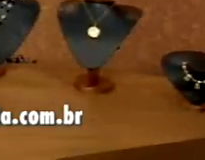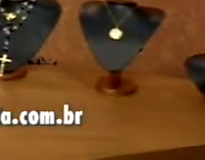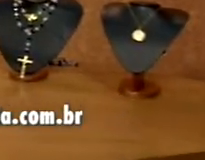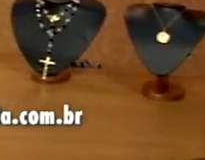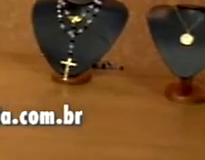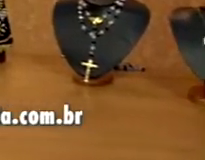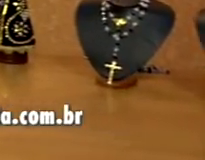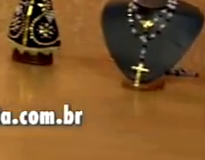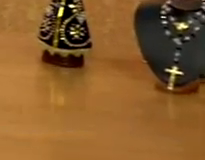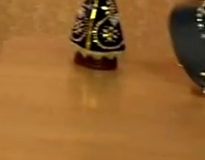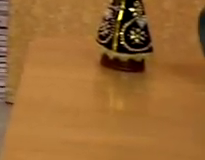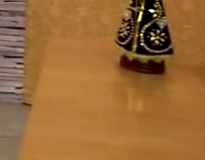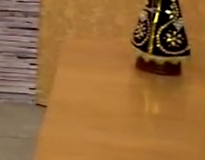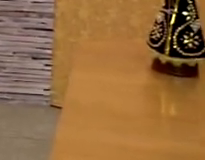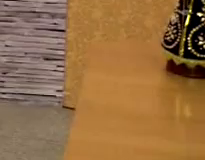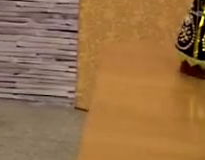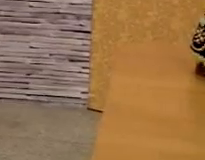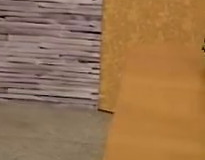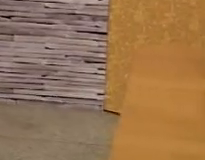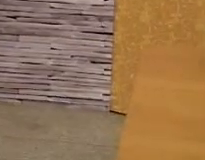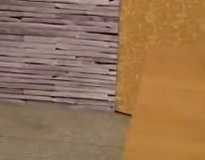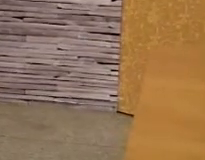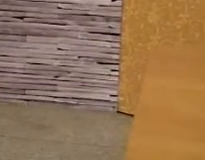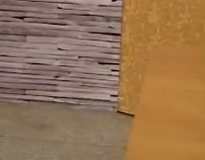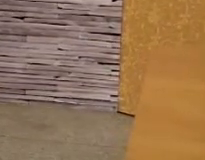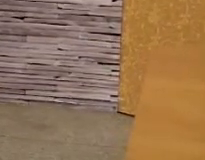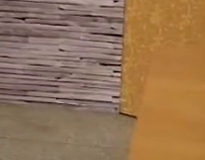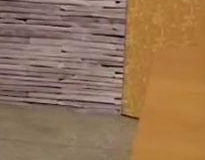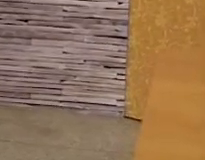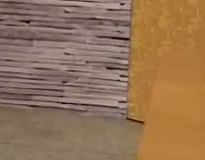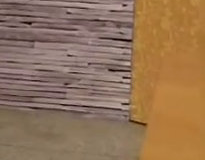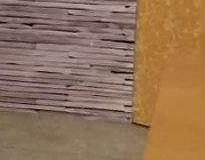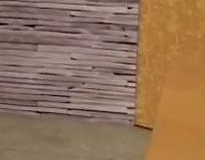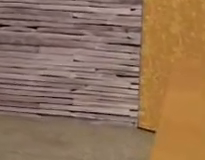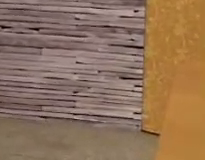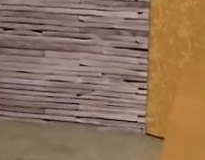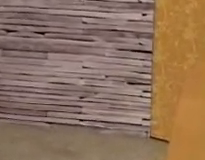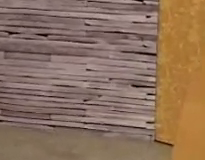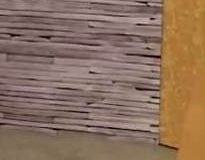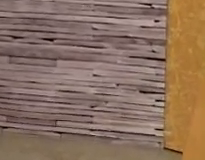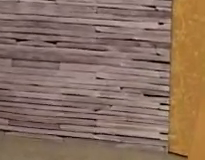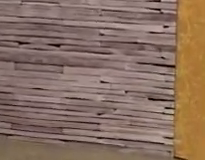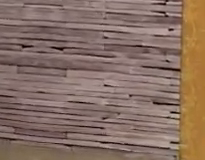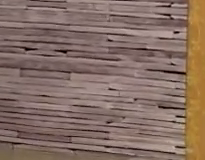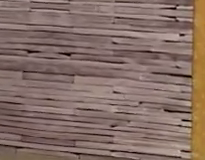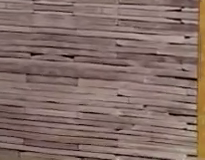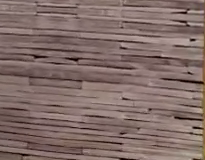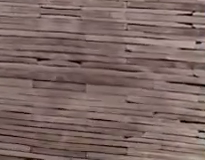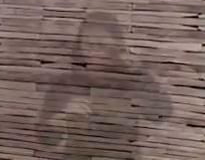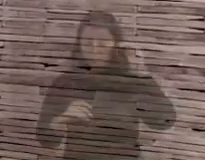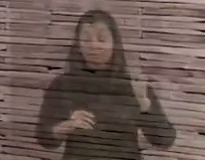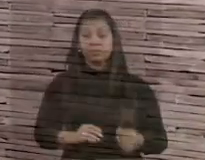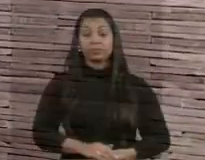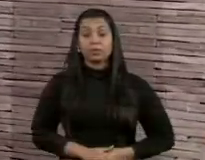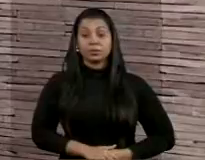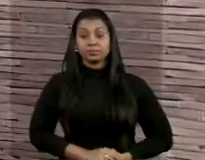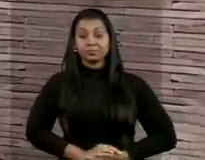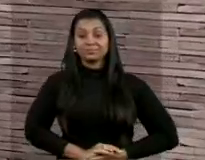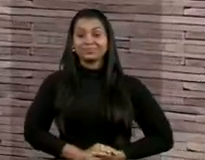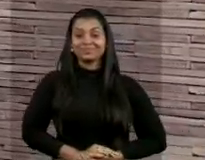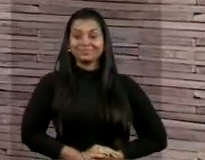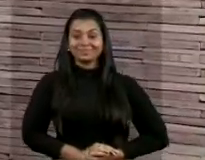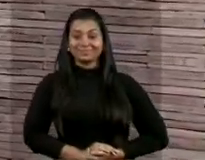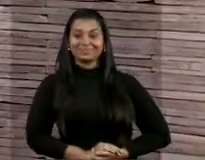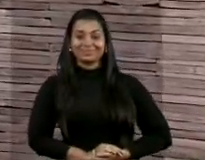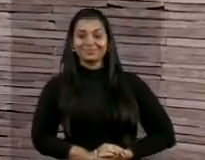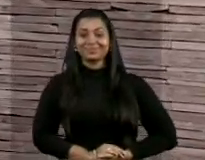0800-111-4444. Qual é a sua causa? Será por um emprego? Pela saúde? Seja qual for, agora a Mãe de Nosso Senhor